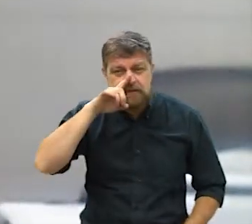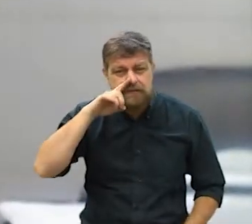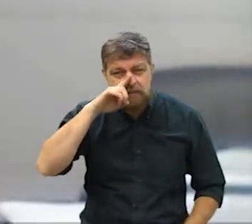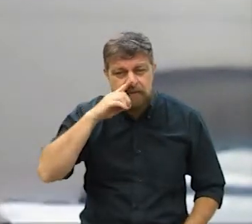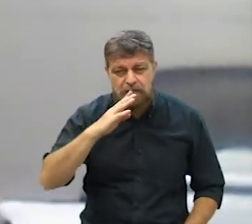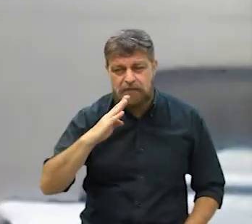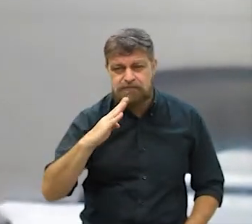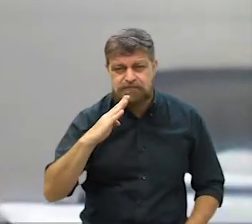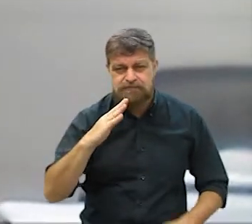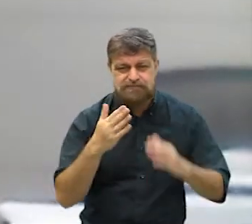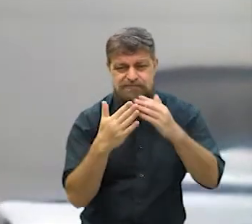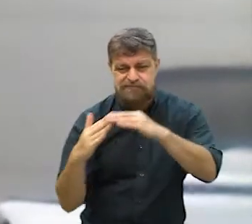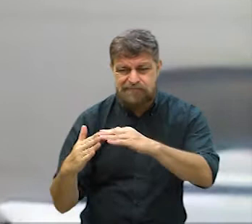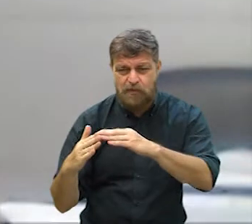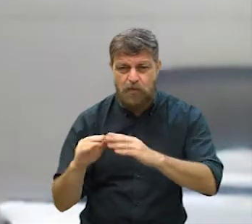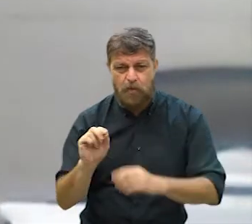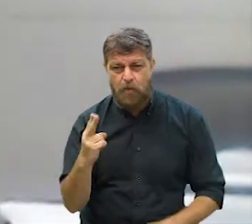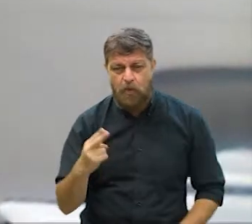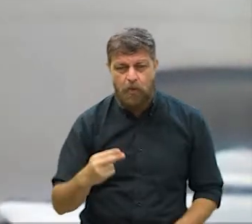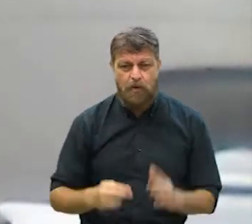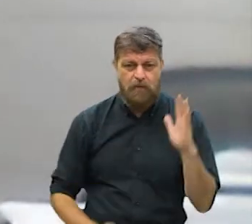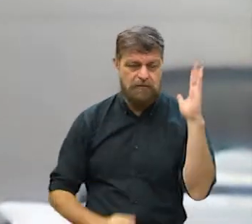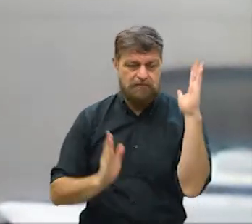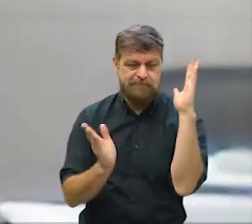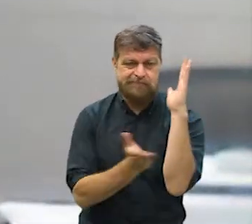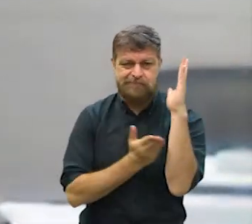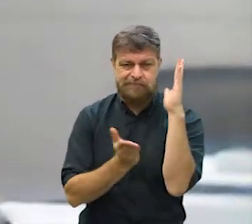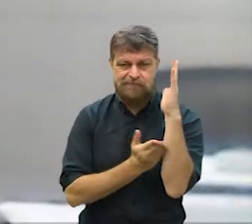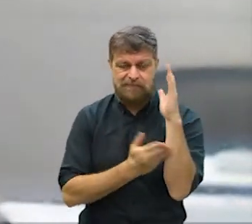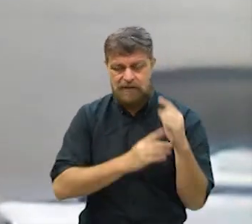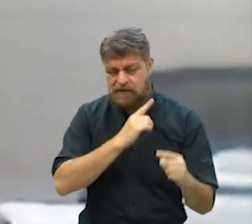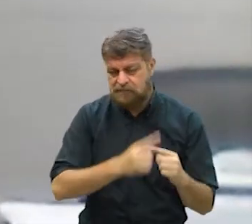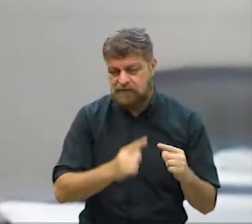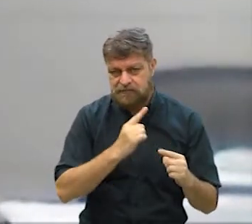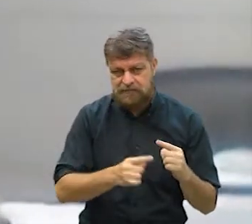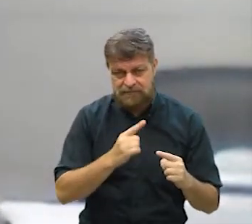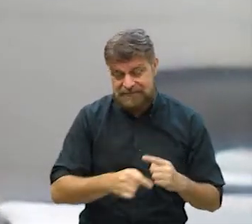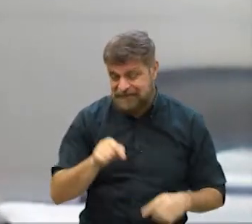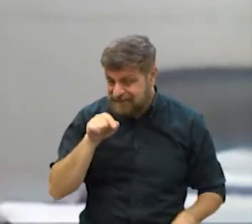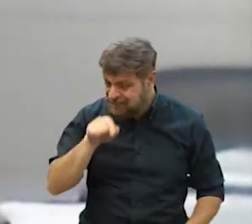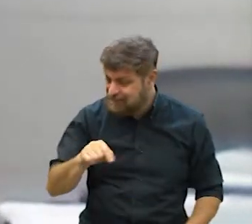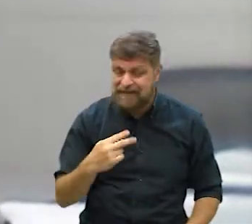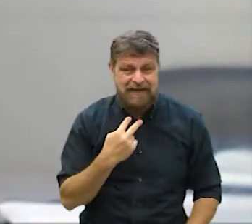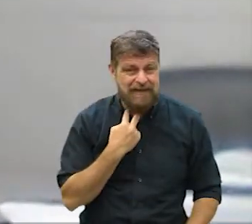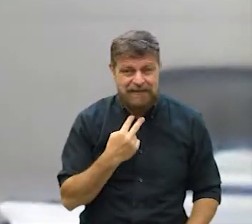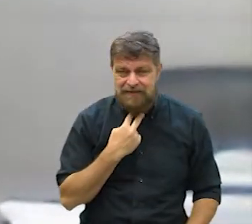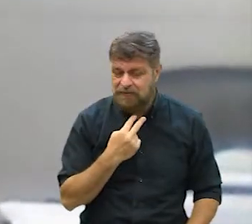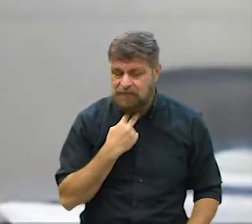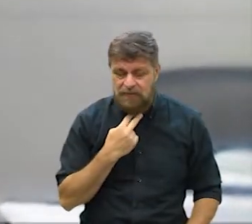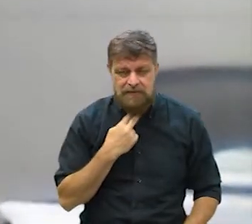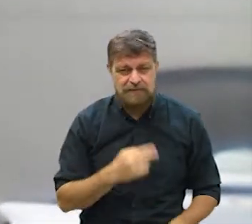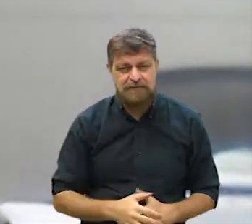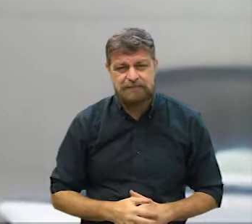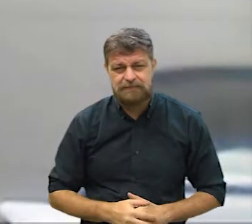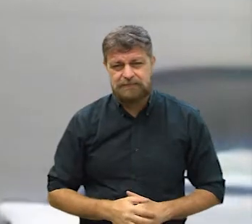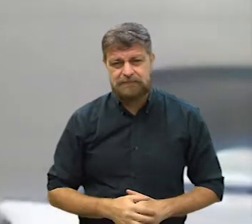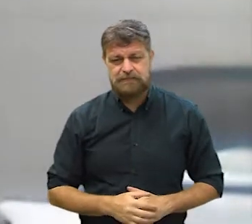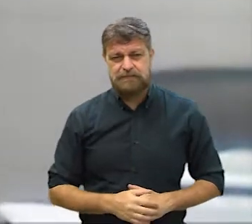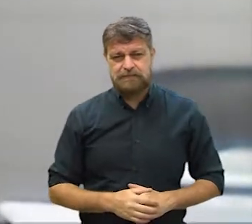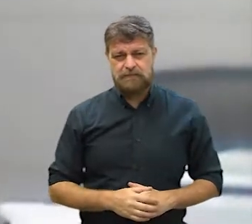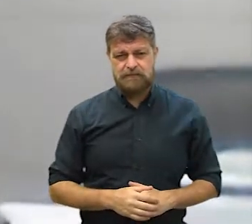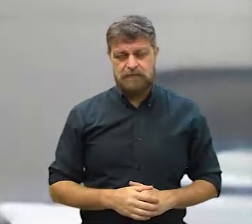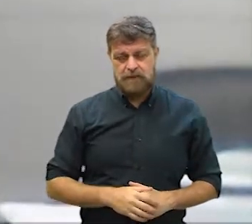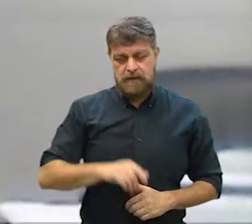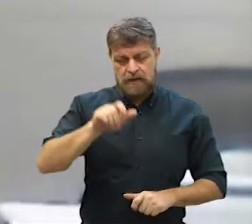risco, área de proteção ambiental insubstituível, né? Então, isso